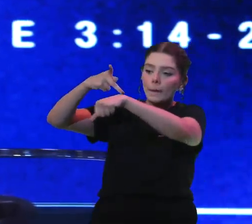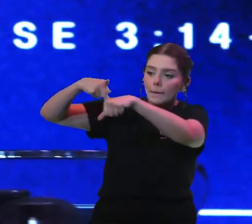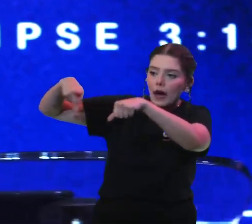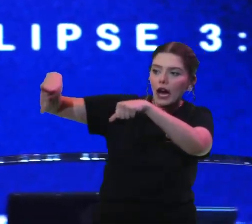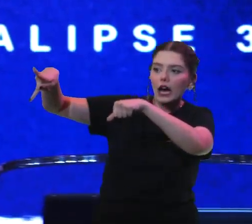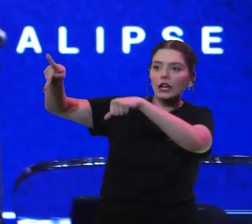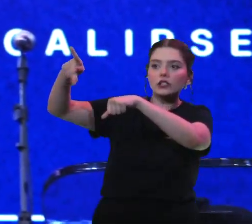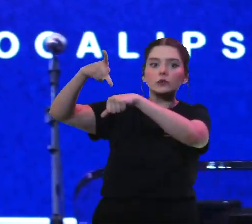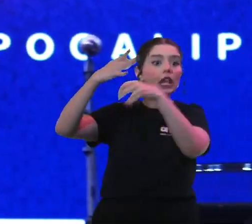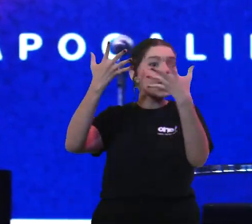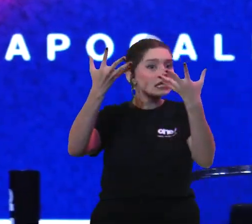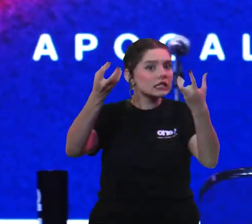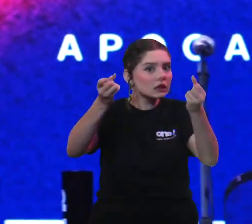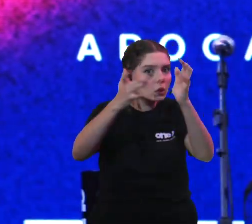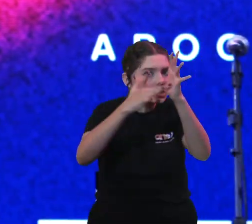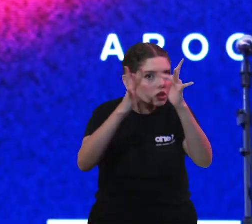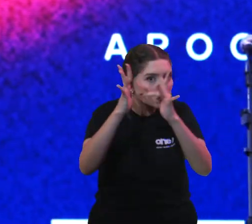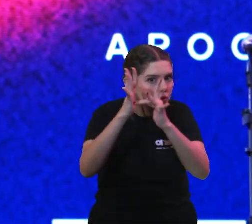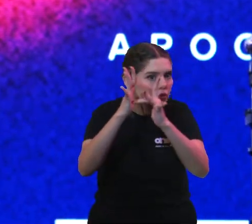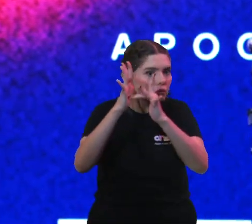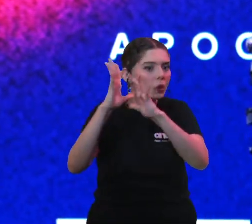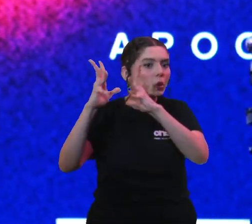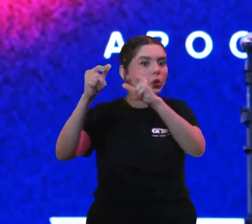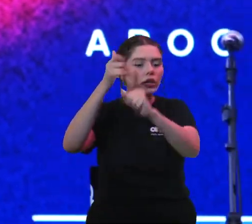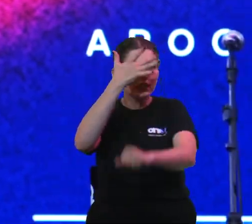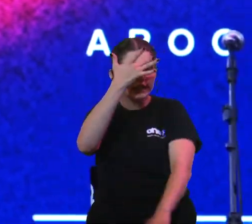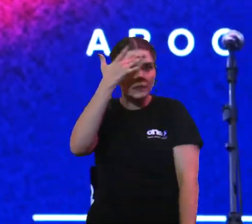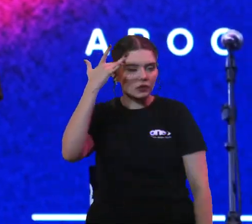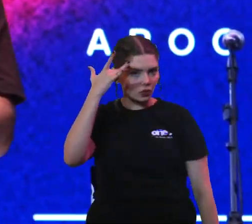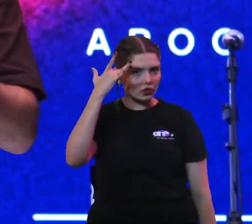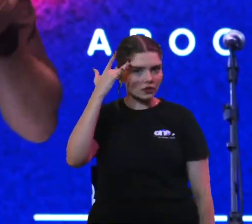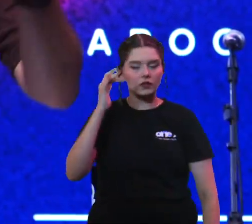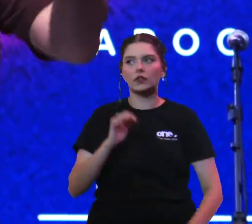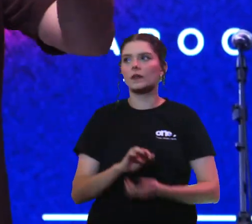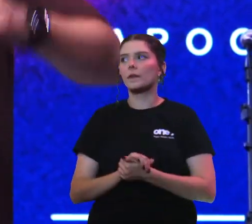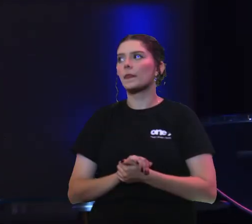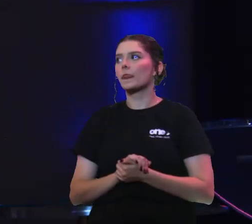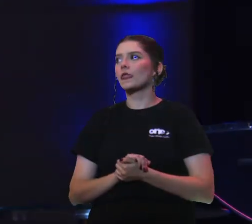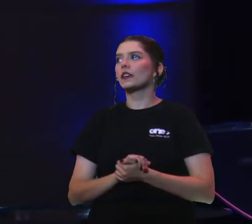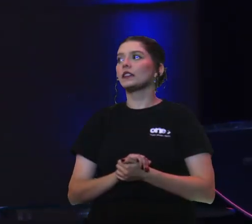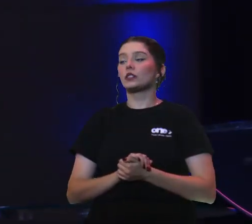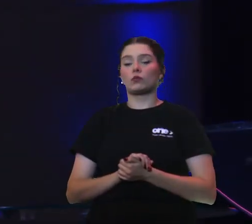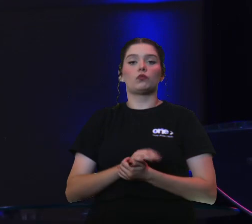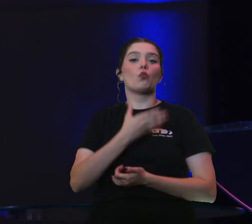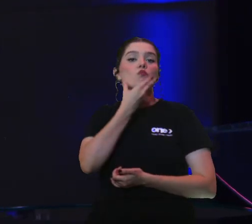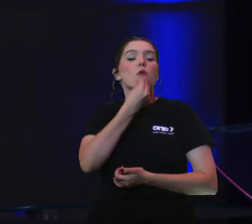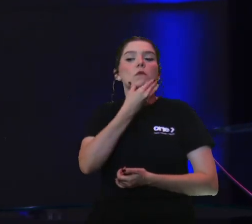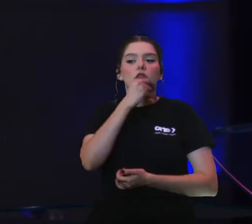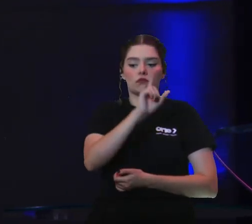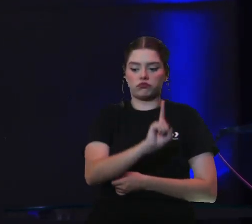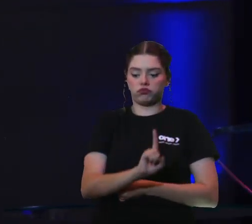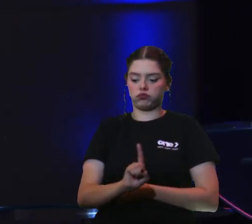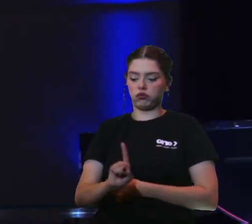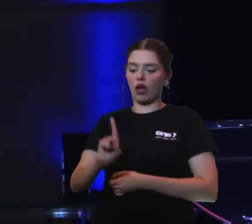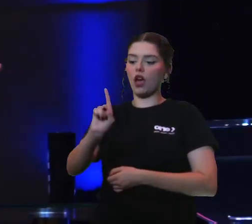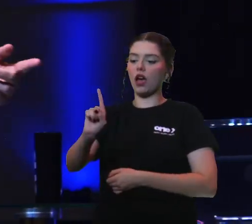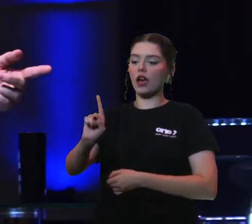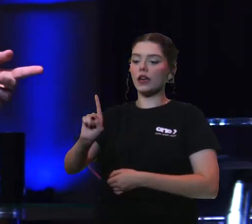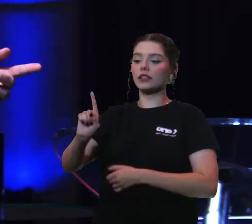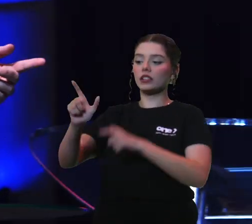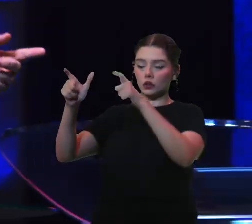converteu. Quando um homem ou mulher de Deus, cheio do Espírito, passa por um lugar, a realidade muda. Outra